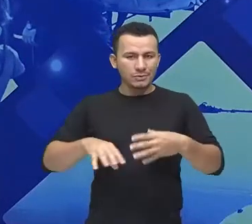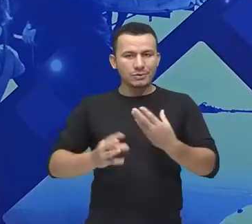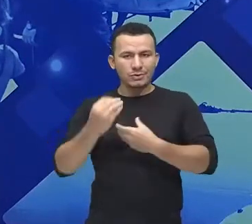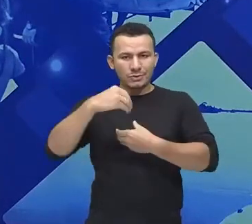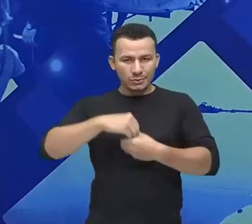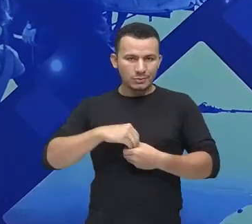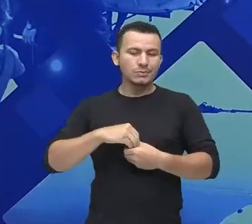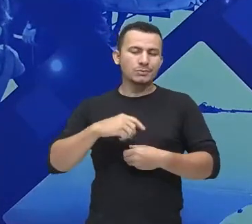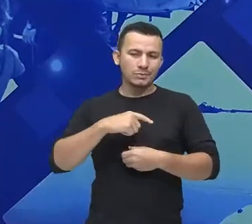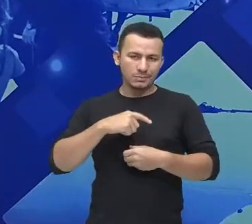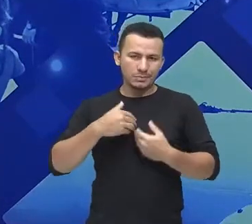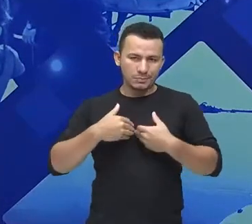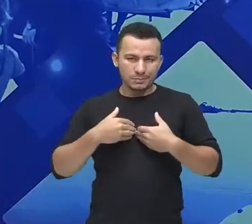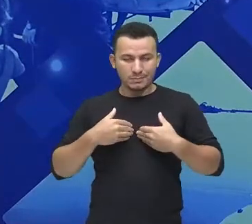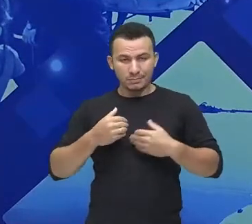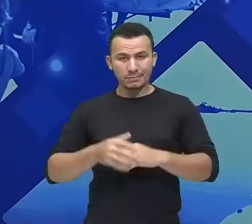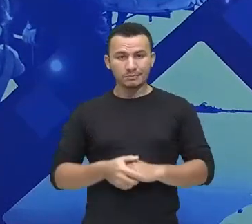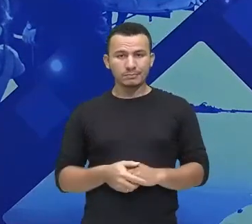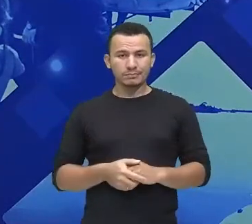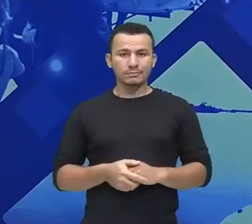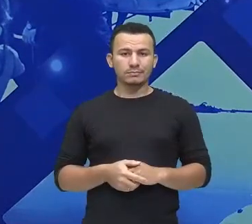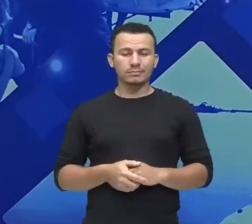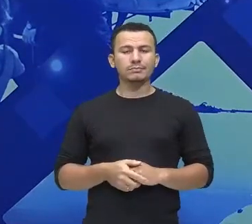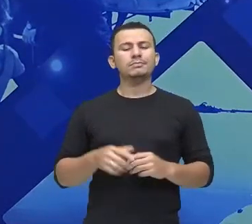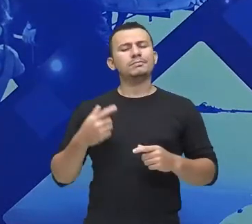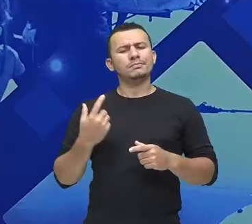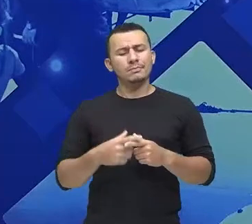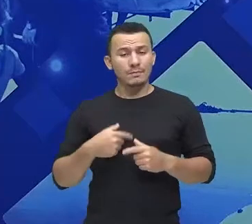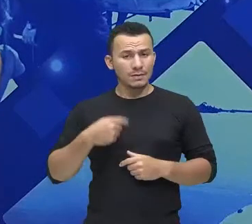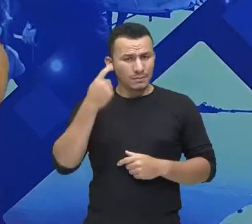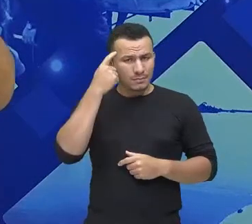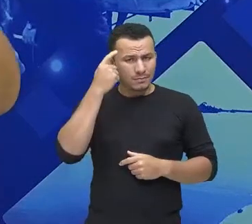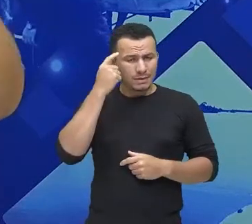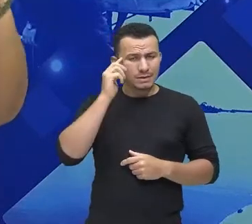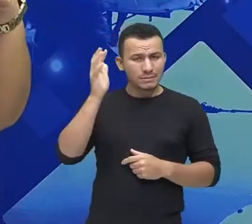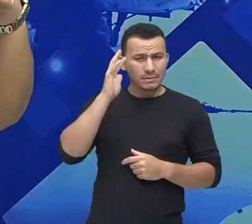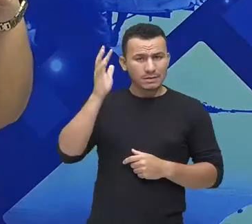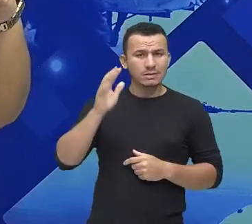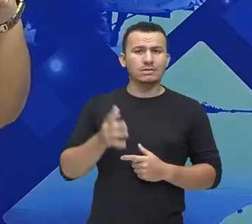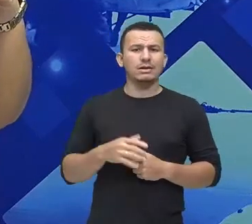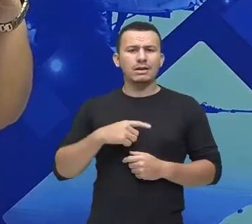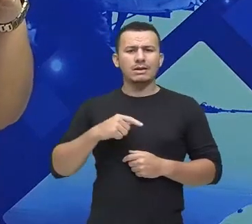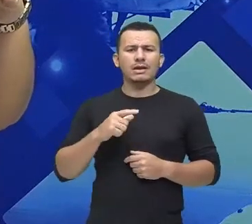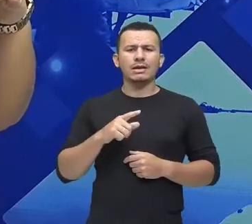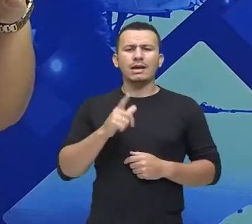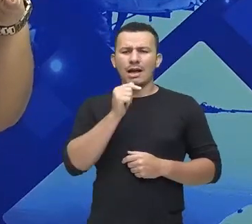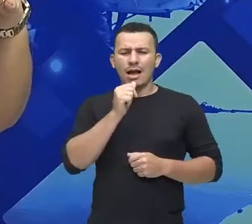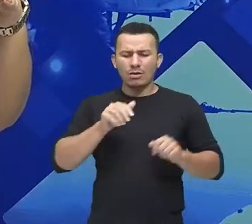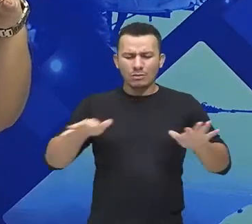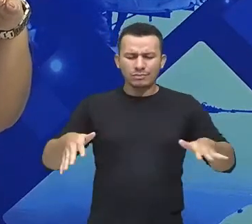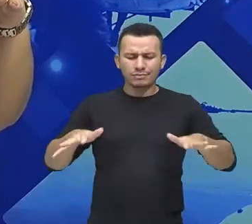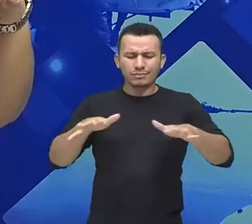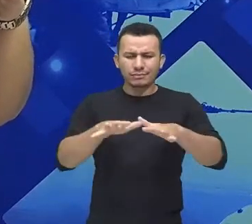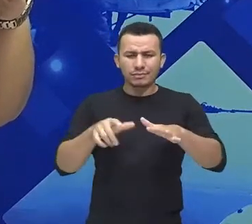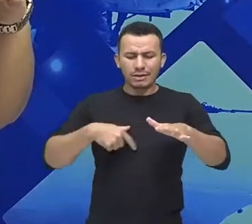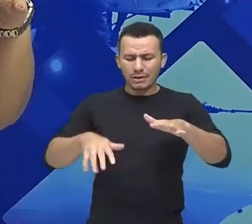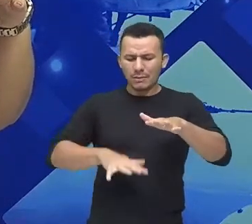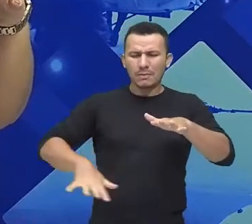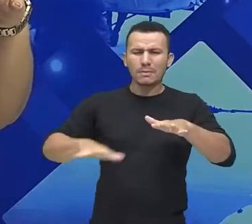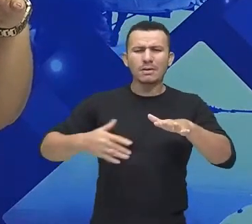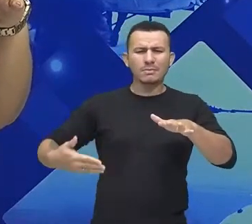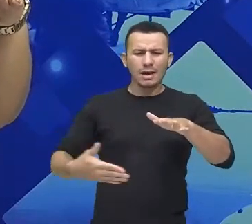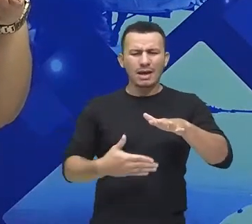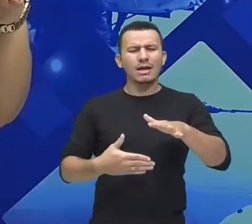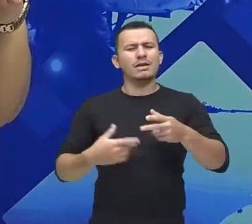fica prejudicada. Porque, imaginem todo o mar, toda aquela vida que existe lá dentro,